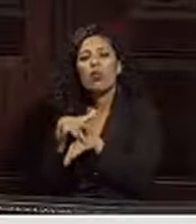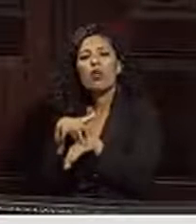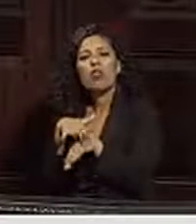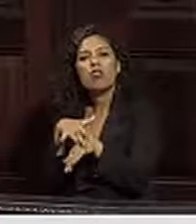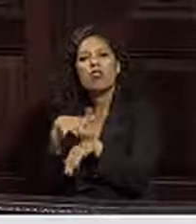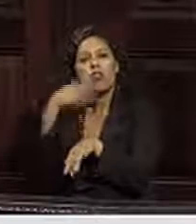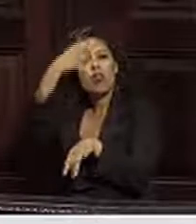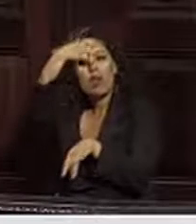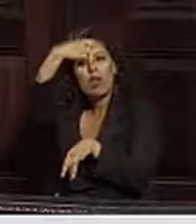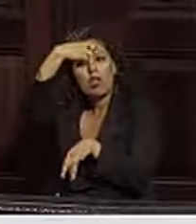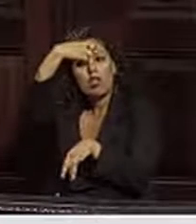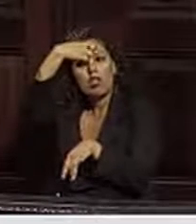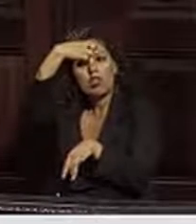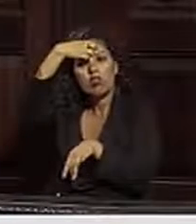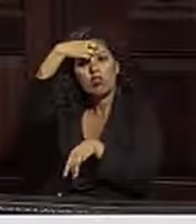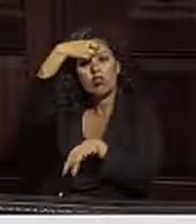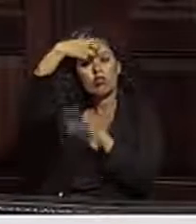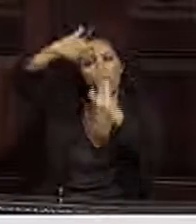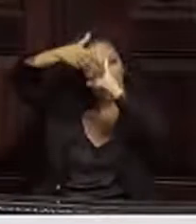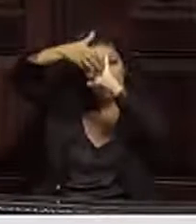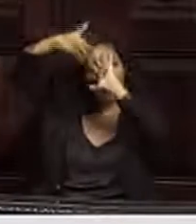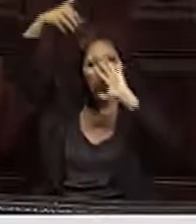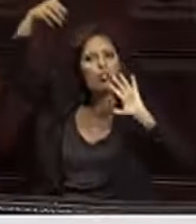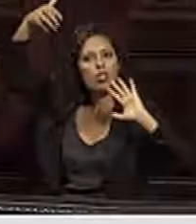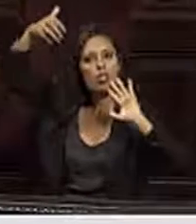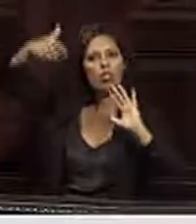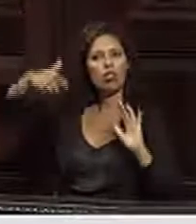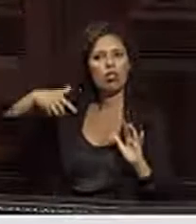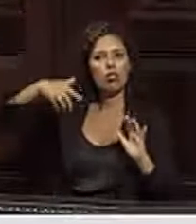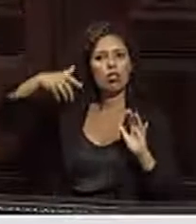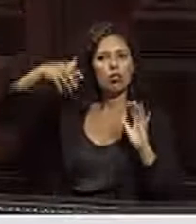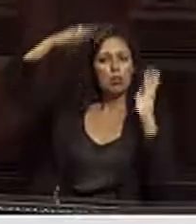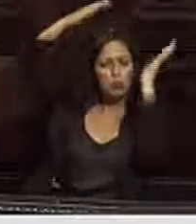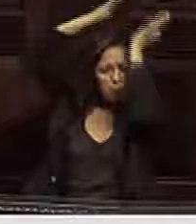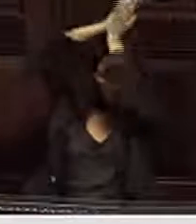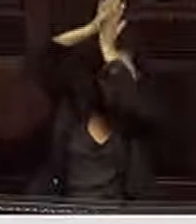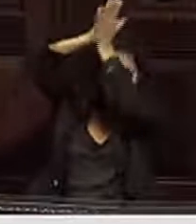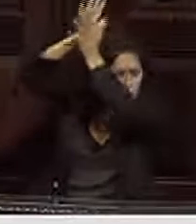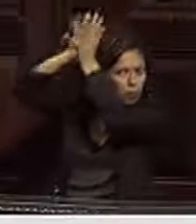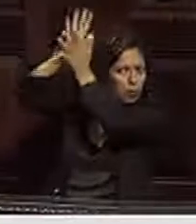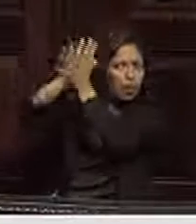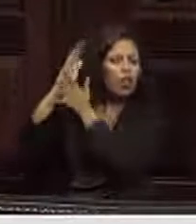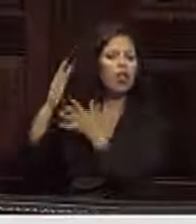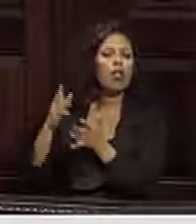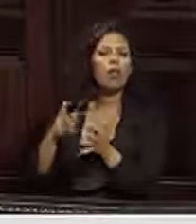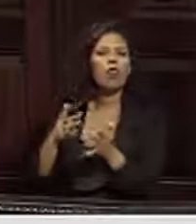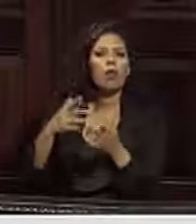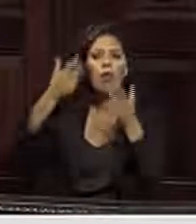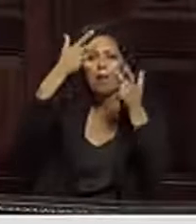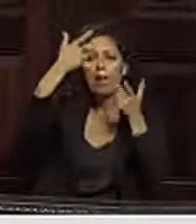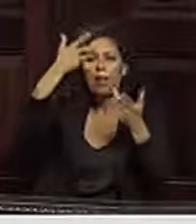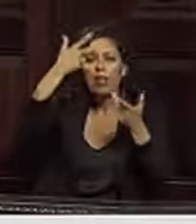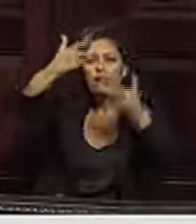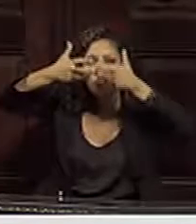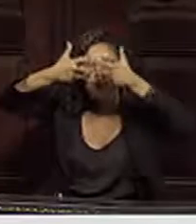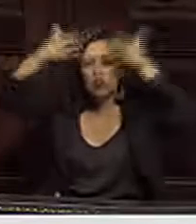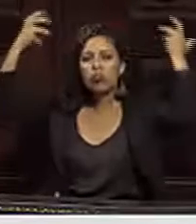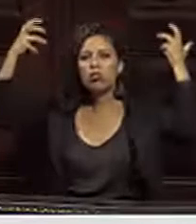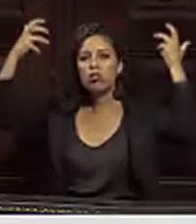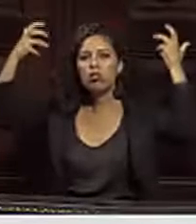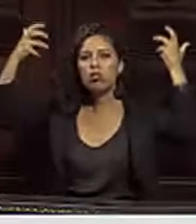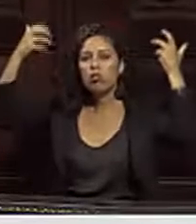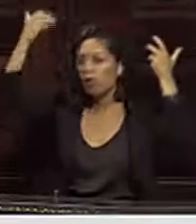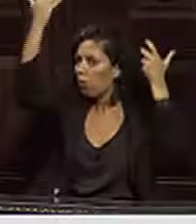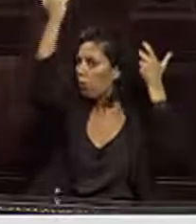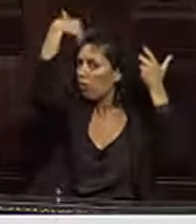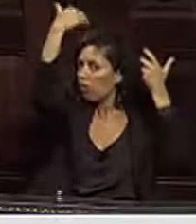Ninguém aguenta todos os santos dias, né, acusarem um presidente sem provas.